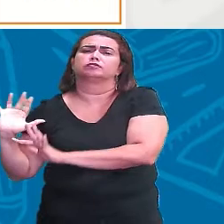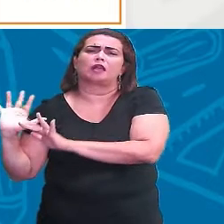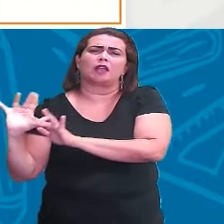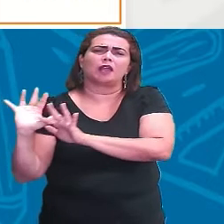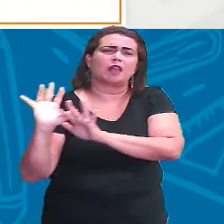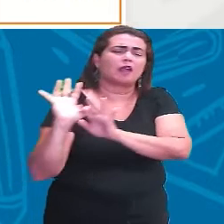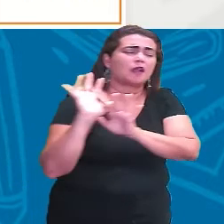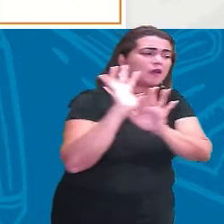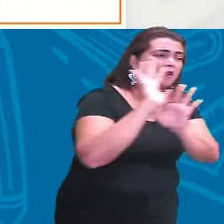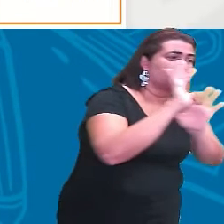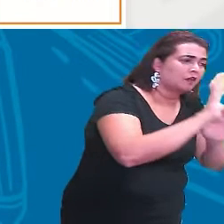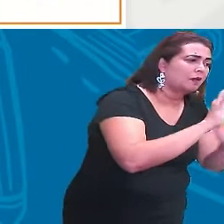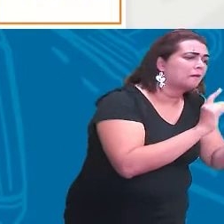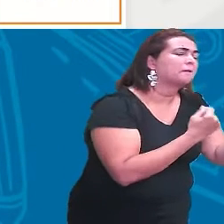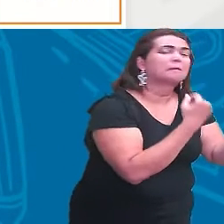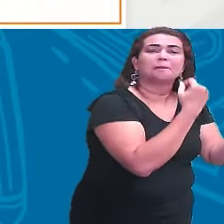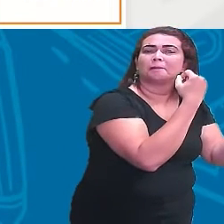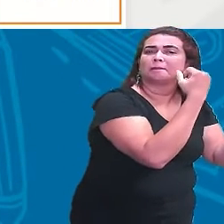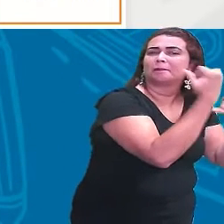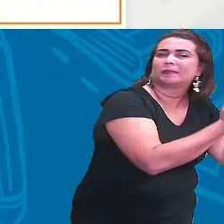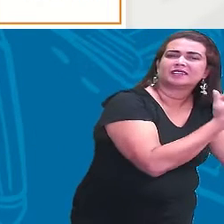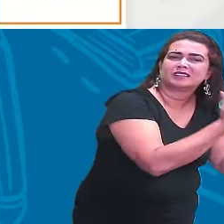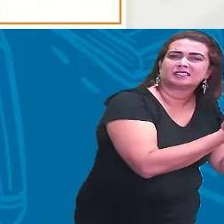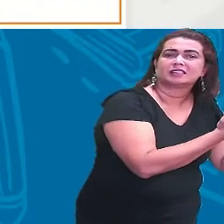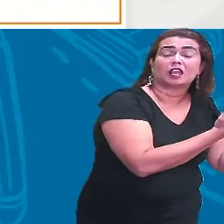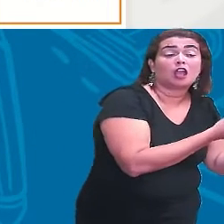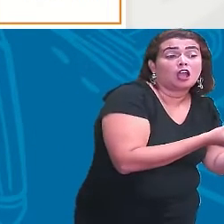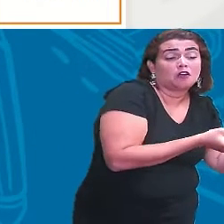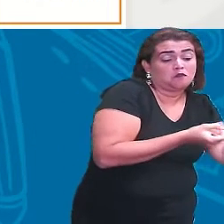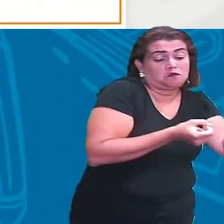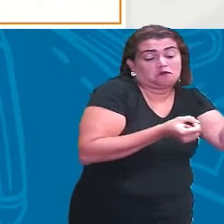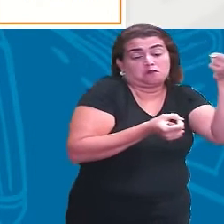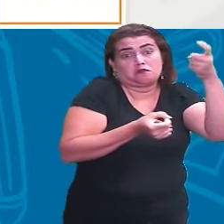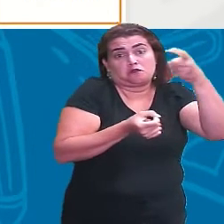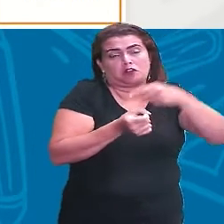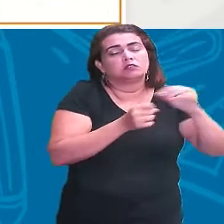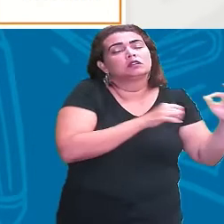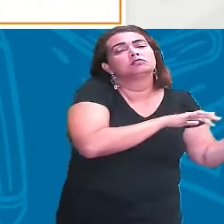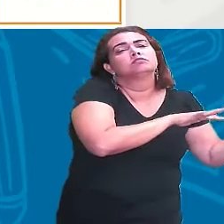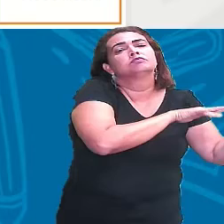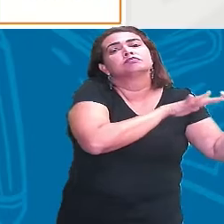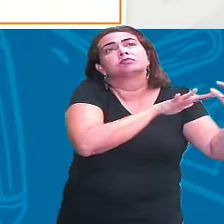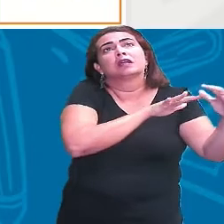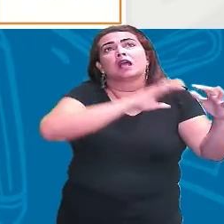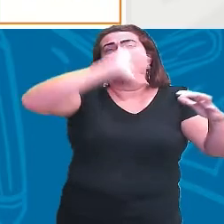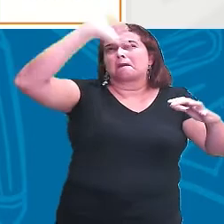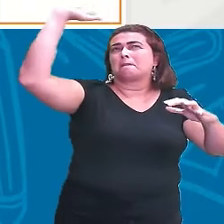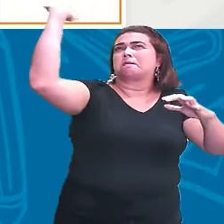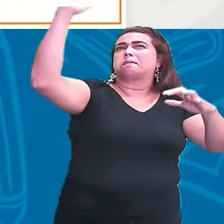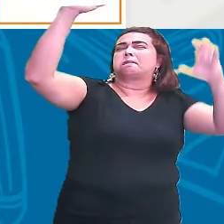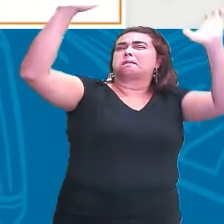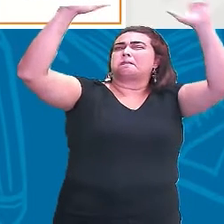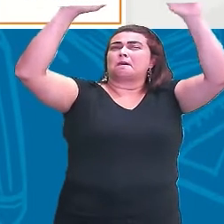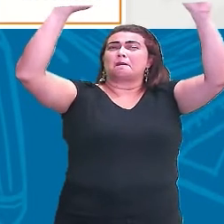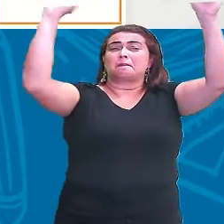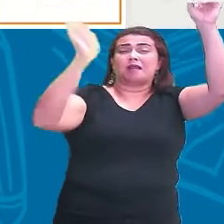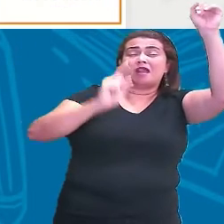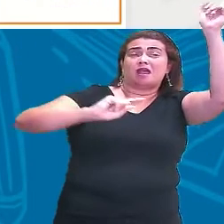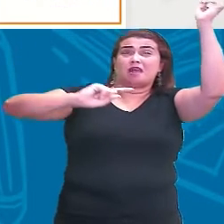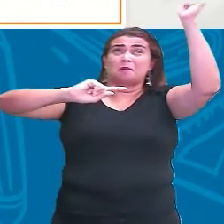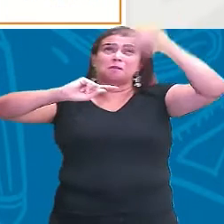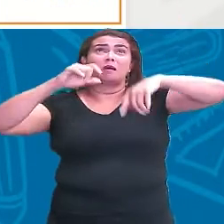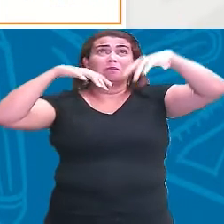Quando voltavam, caiu uma tempestade com raios, trovões, e as letras ficaram